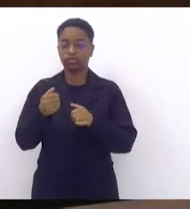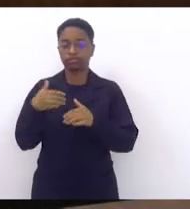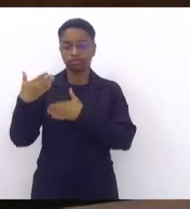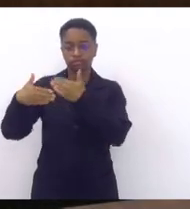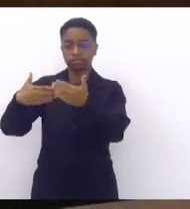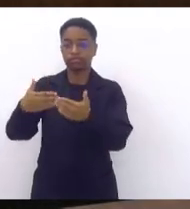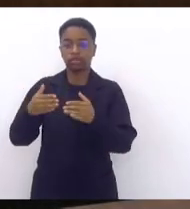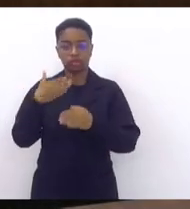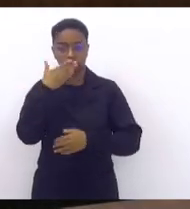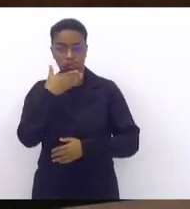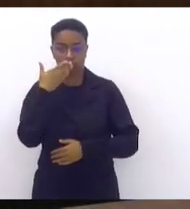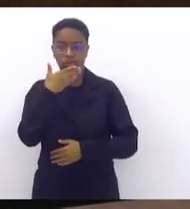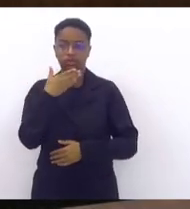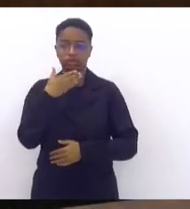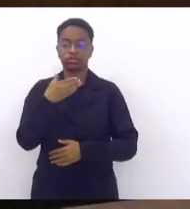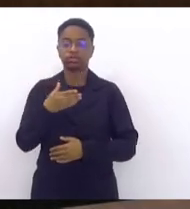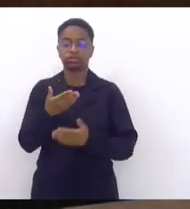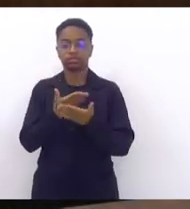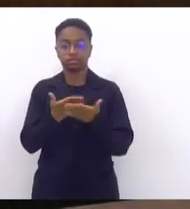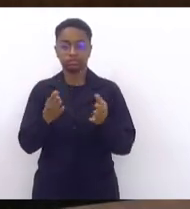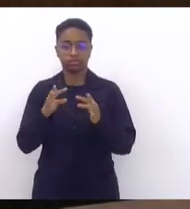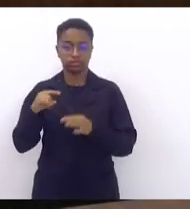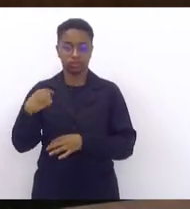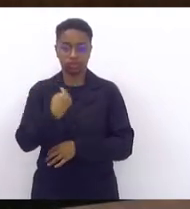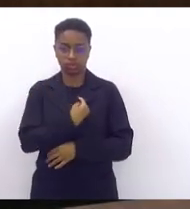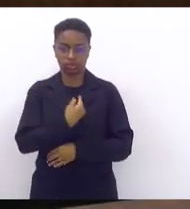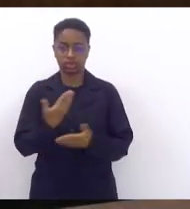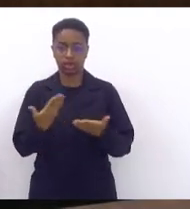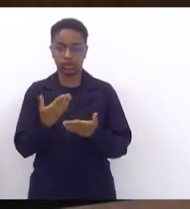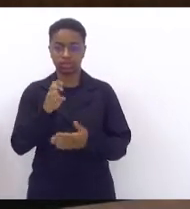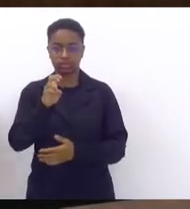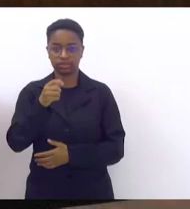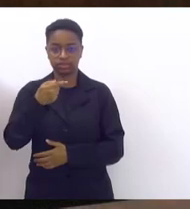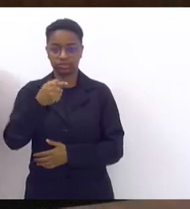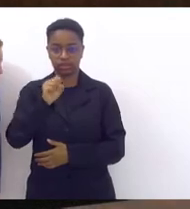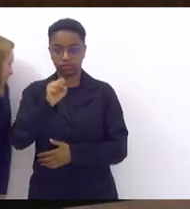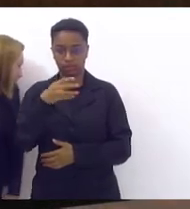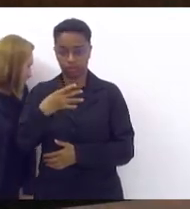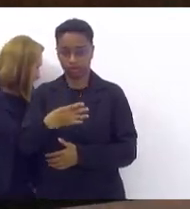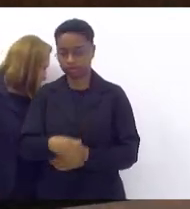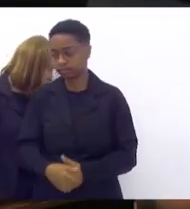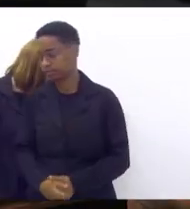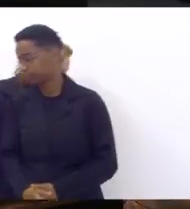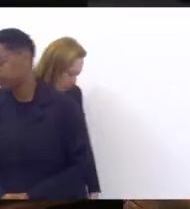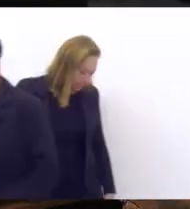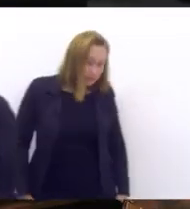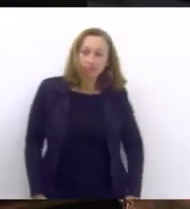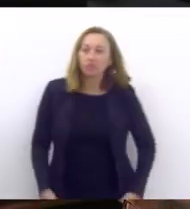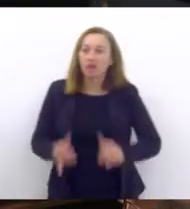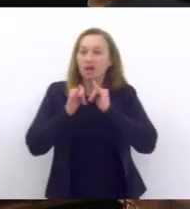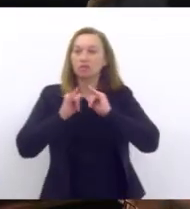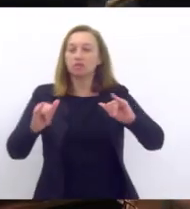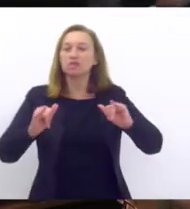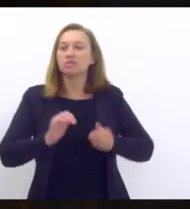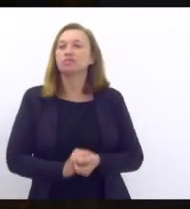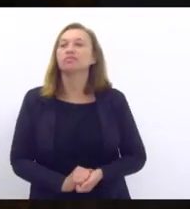Shana Tová, para todos nós nesse ano 5.784. Obrigada. Anuncio.